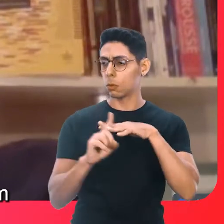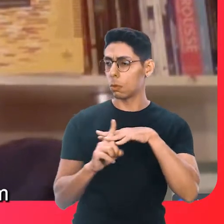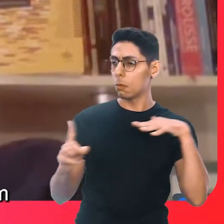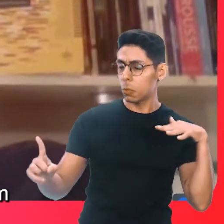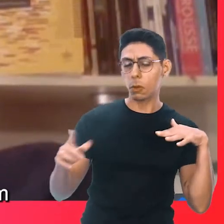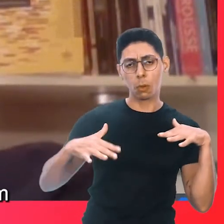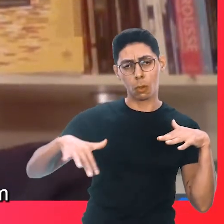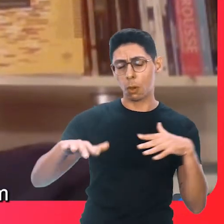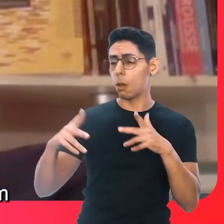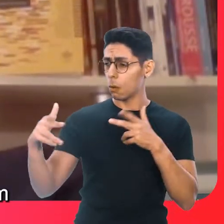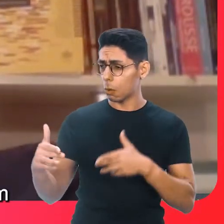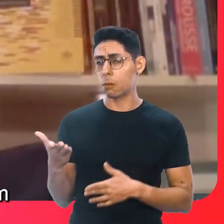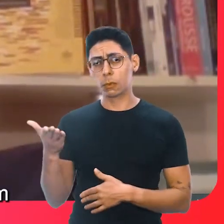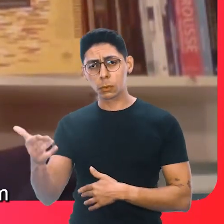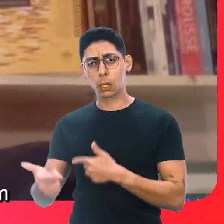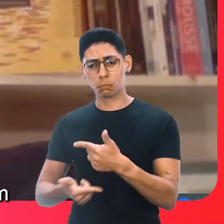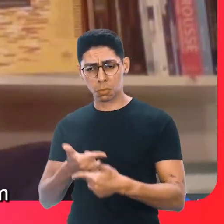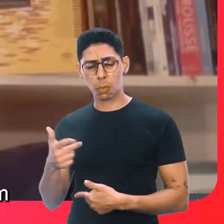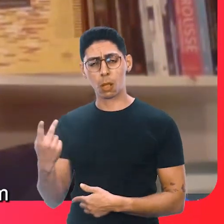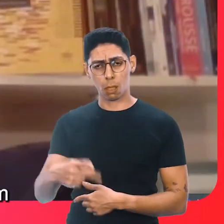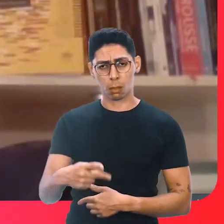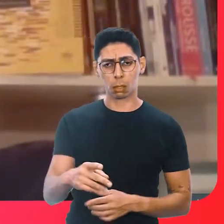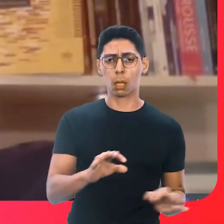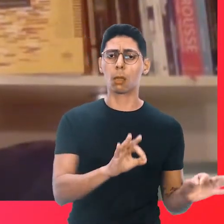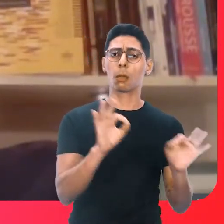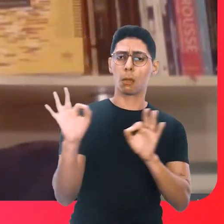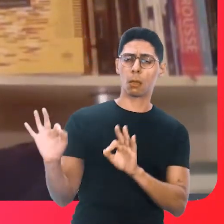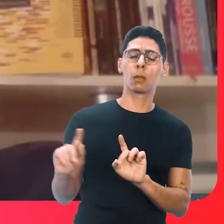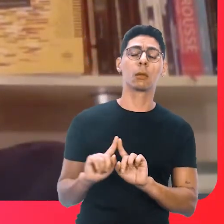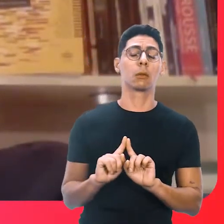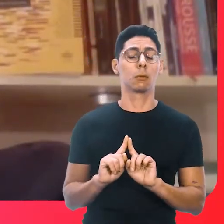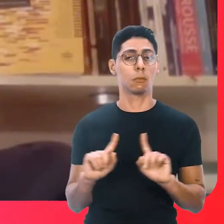você tem feito nesse programa, mas também